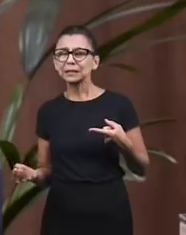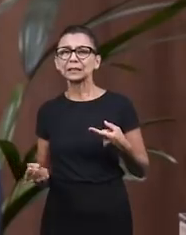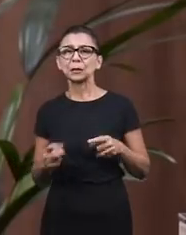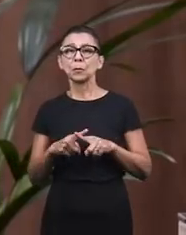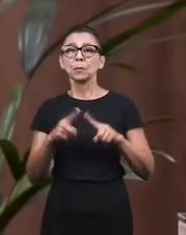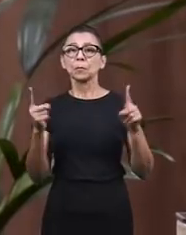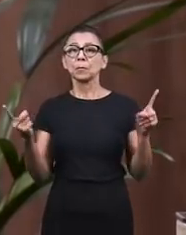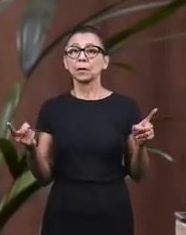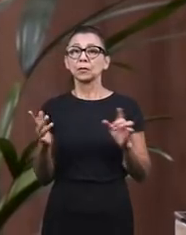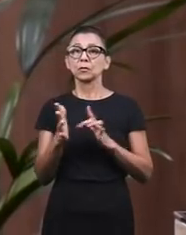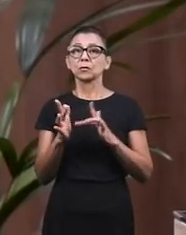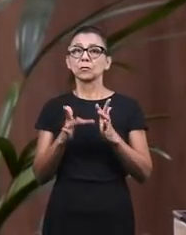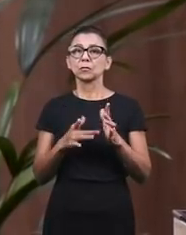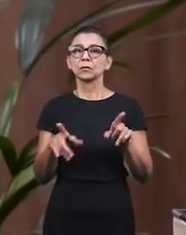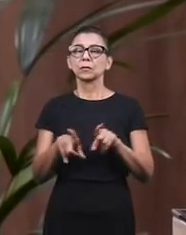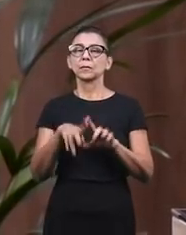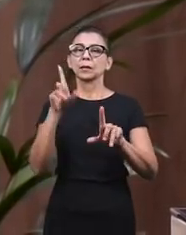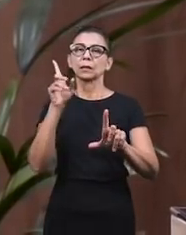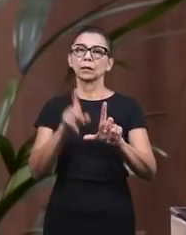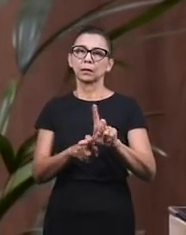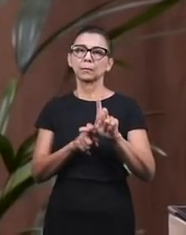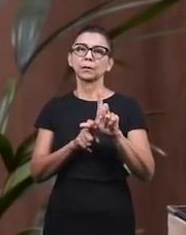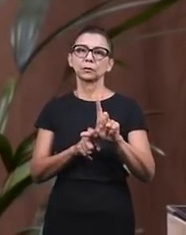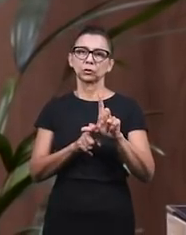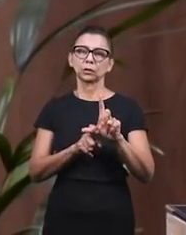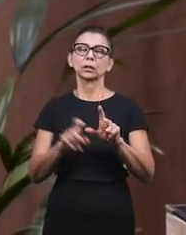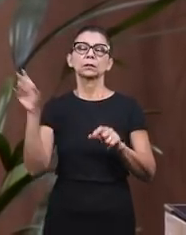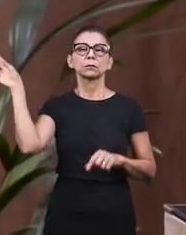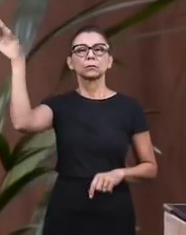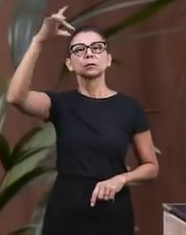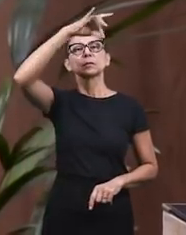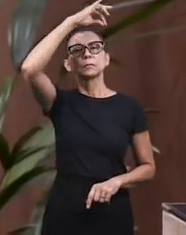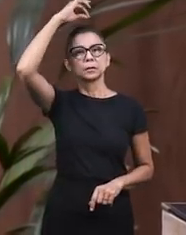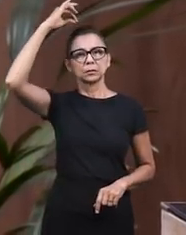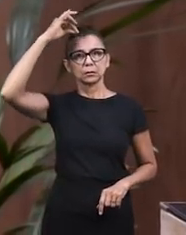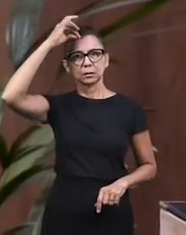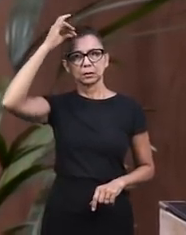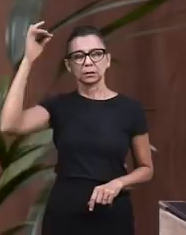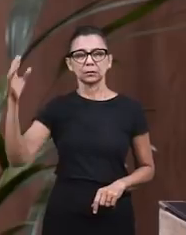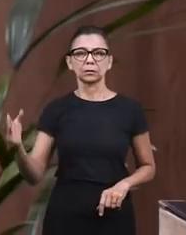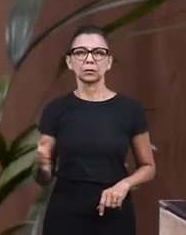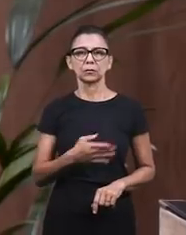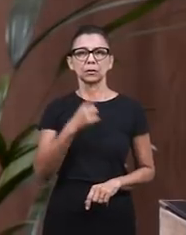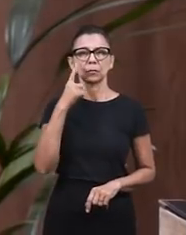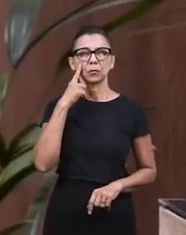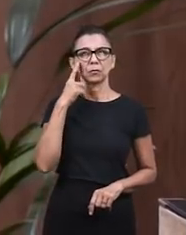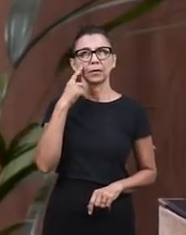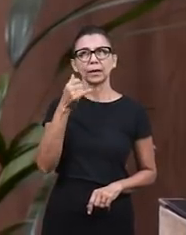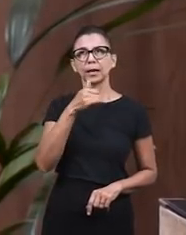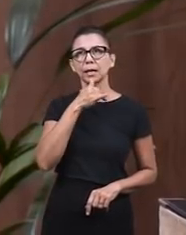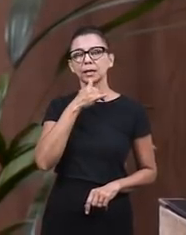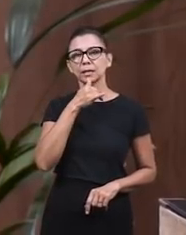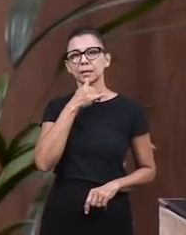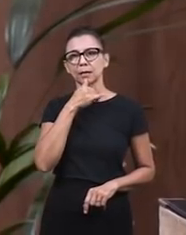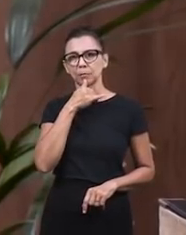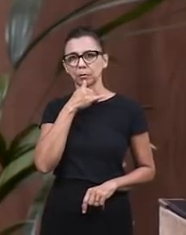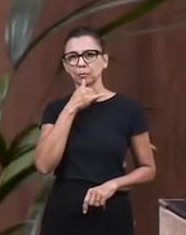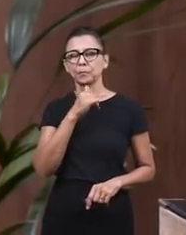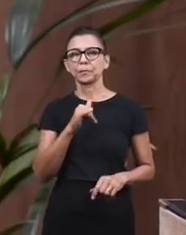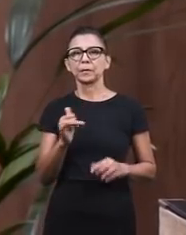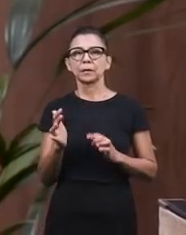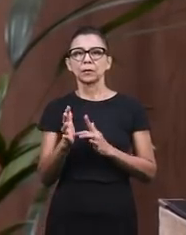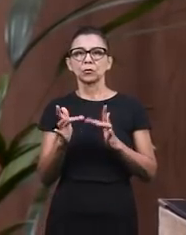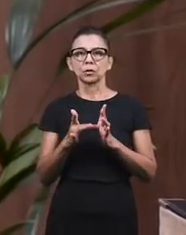assim nítido na palavra no batismo de Jesus. Ele diz assim, o Espírito Santo veio